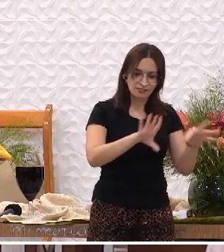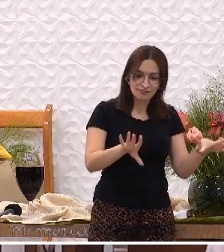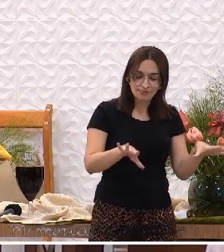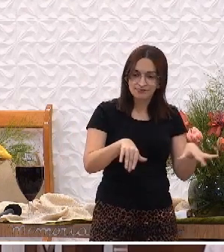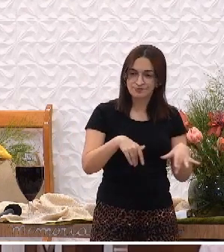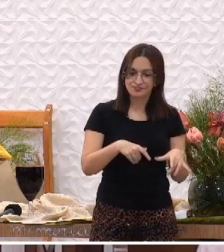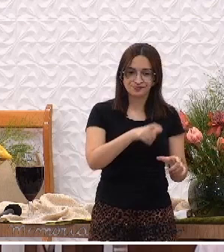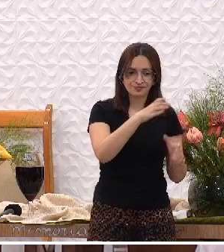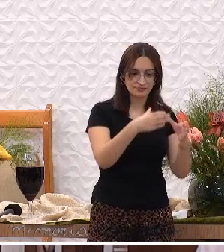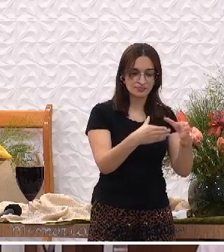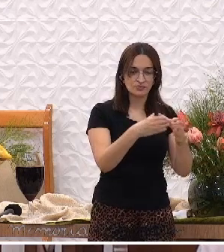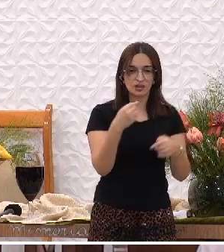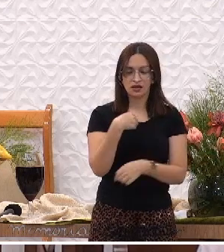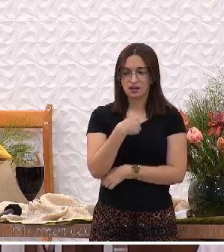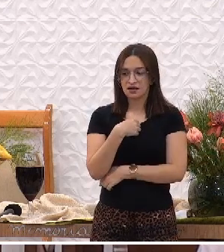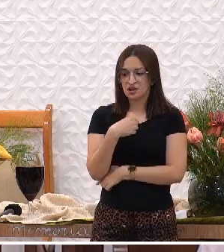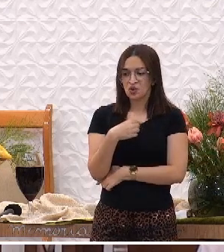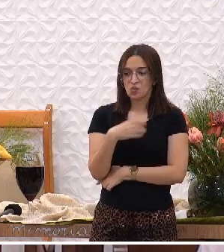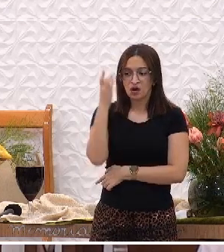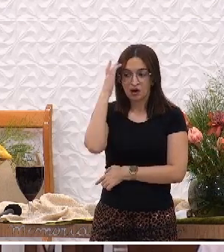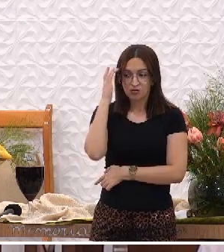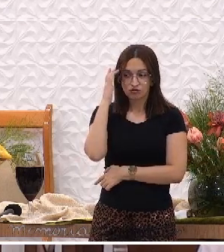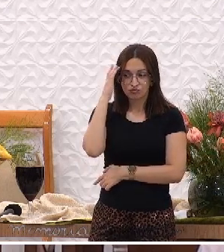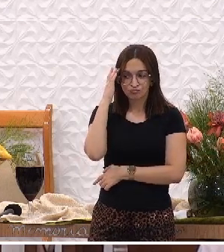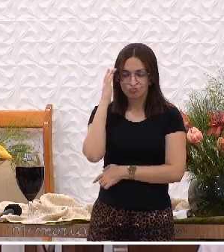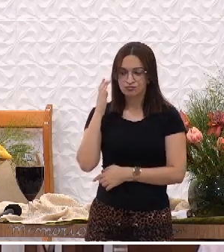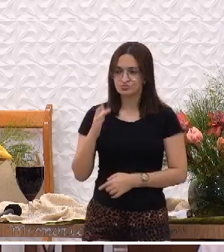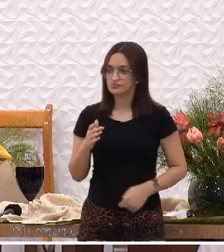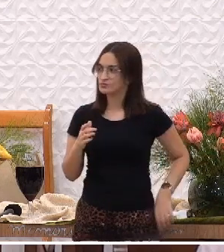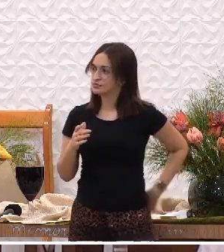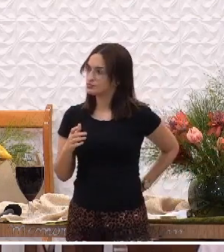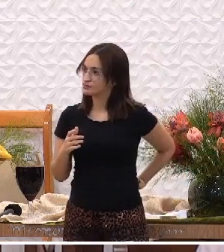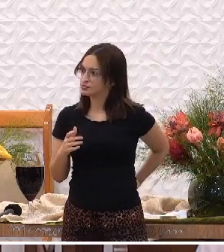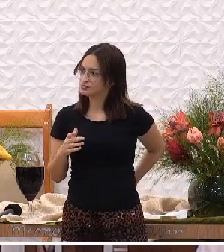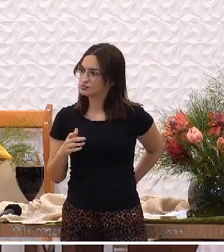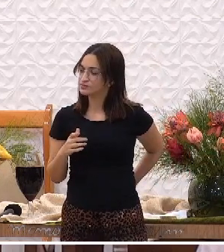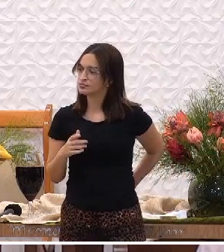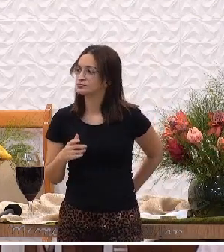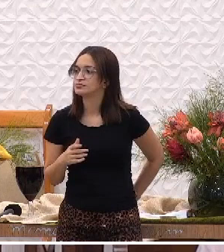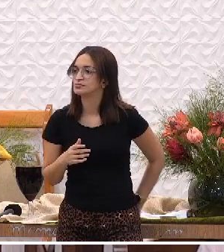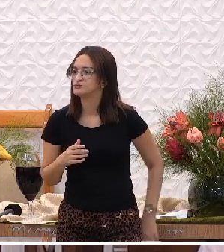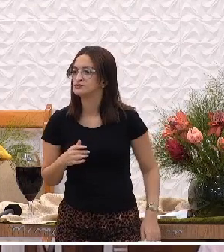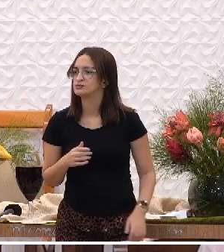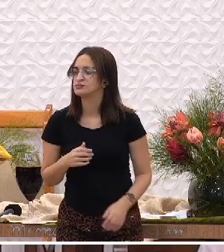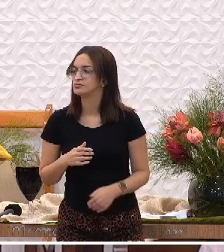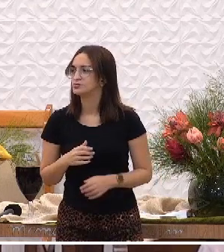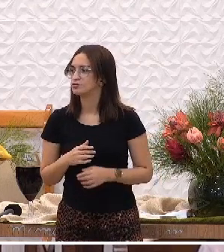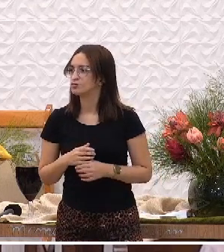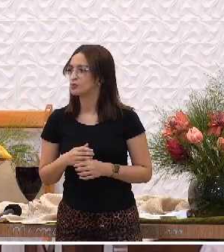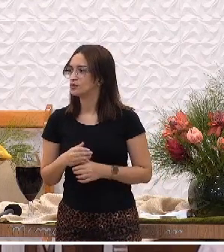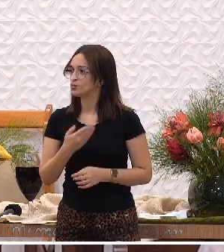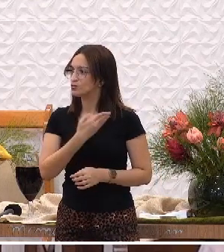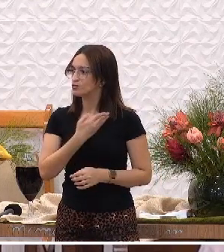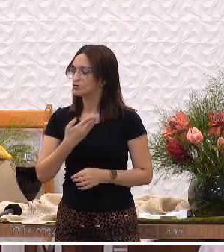né? E eu penso que qualquer forma de governo em que a igreja local é totalmente independente das outras, ela falha